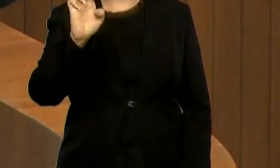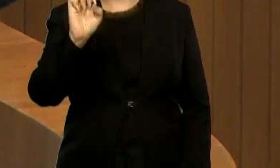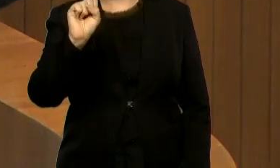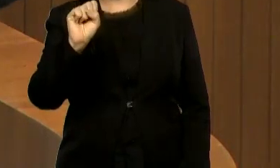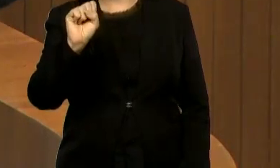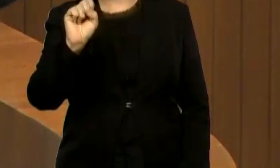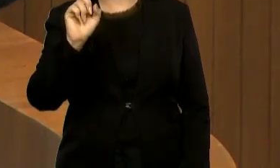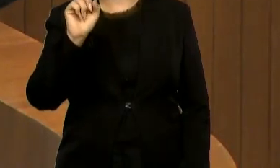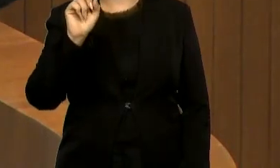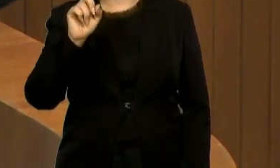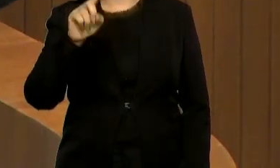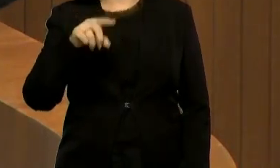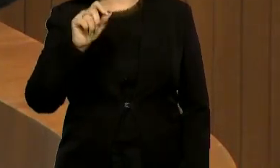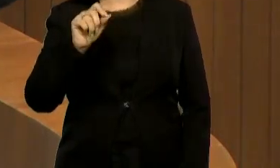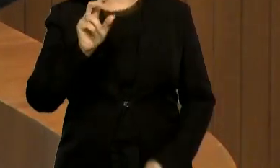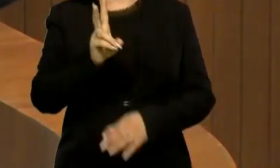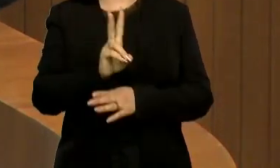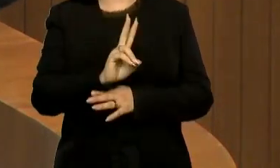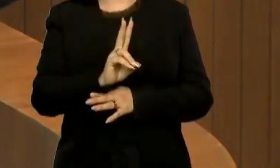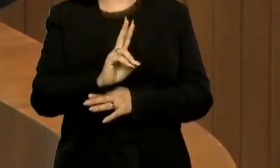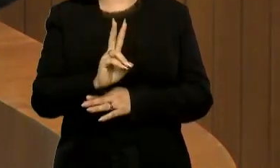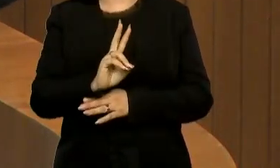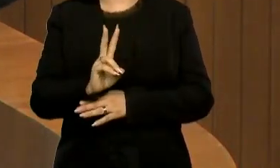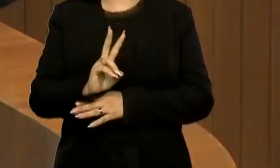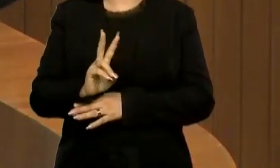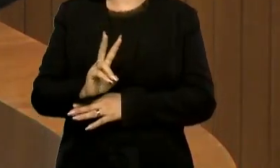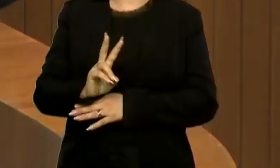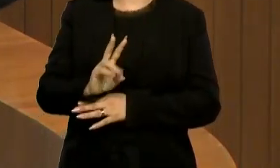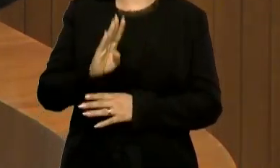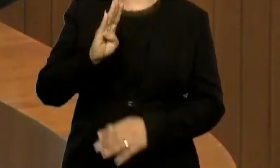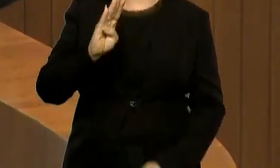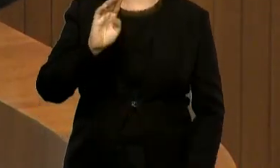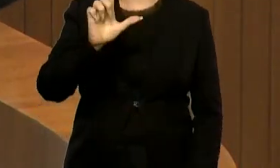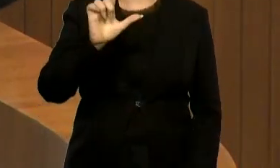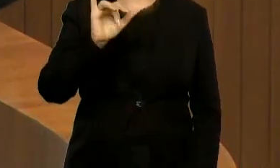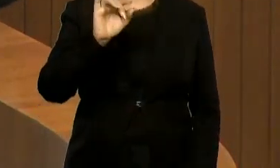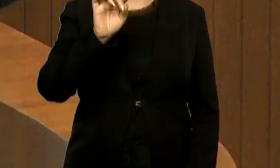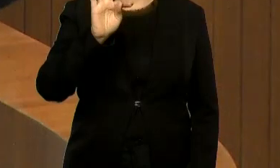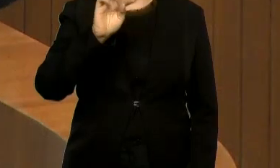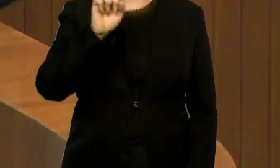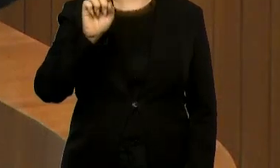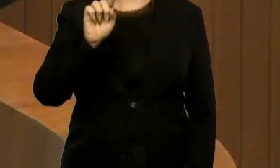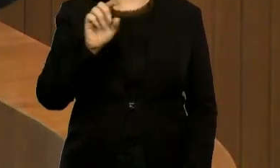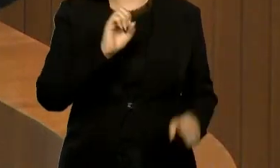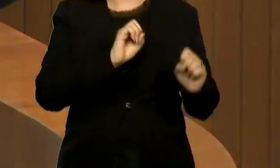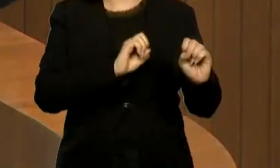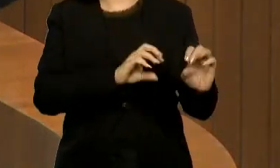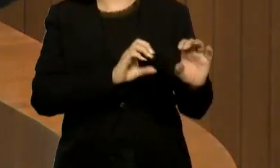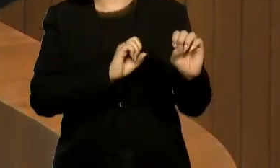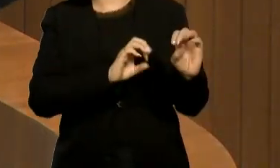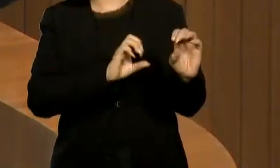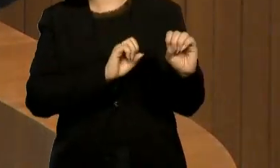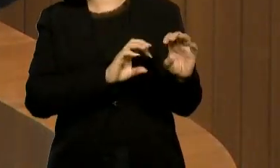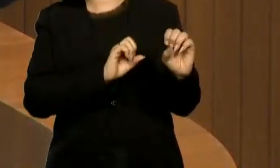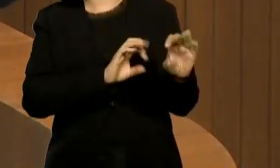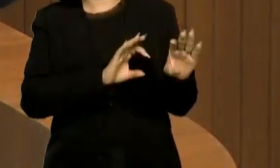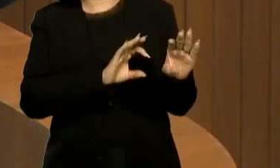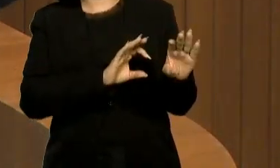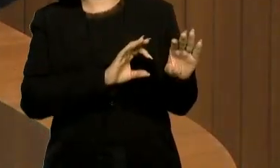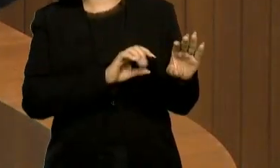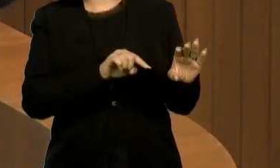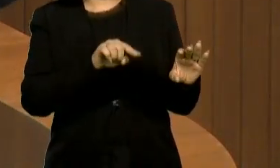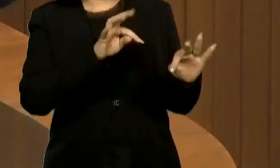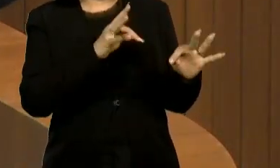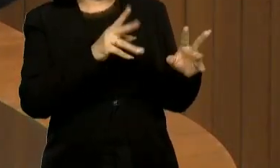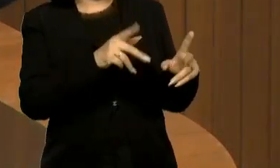blitz educativa. Uma blitz educativa, e acredito que todos os deputados que estão aqui sabem do que se